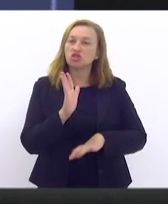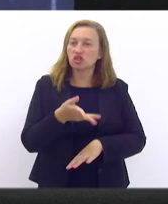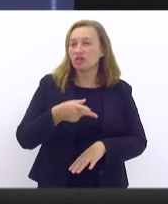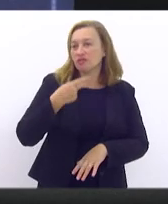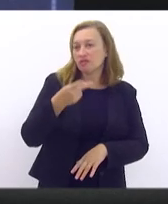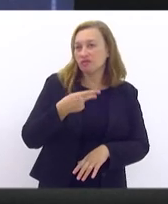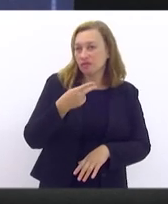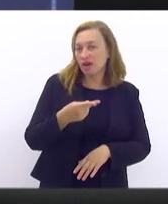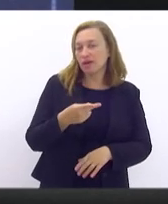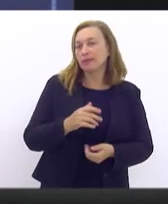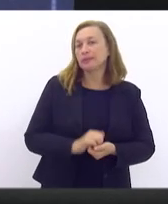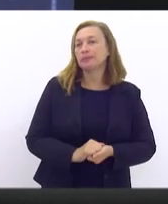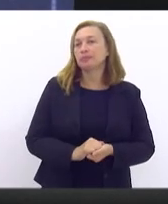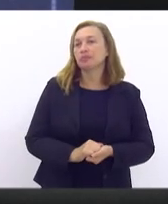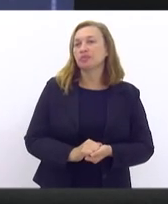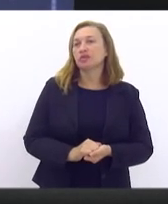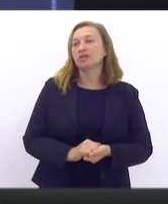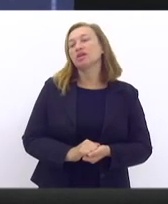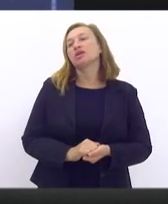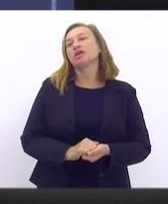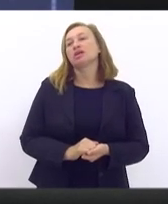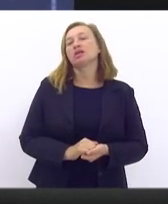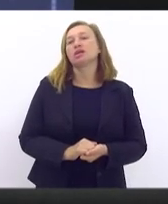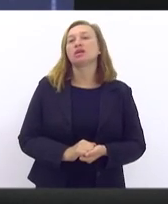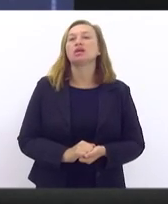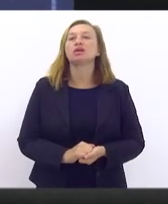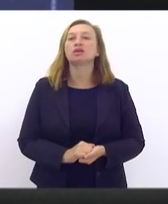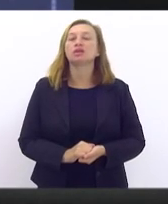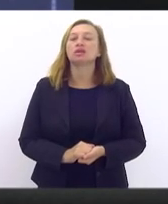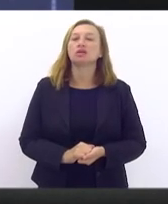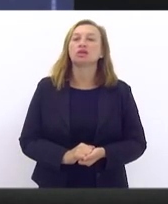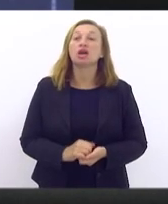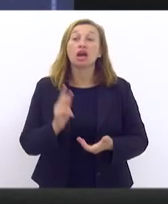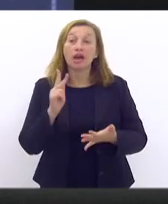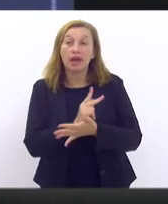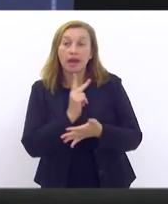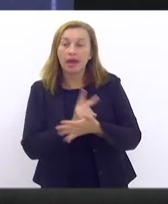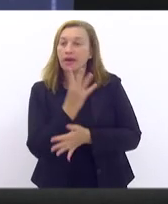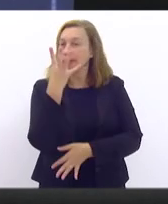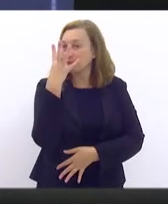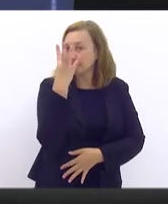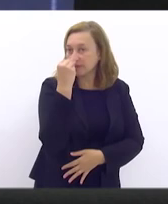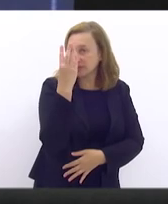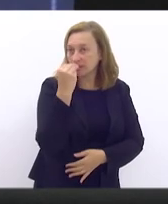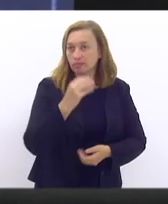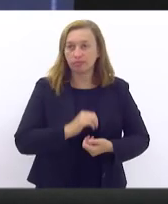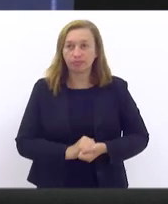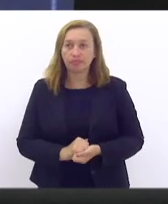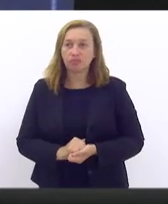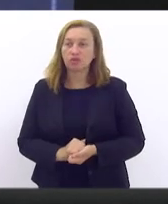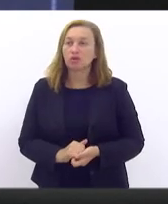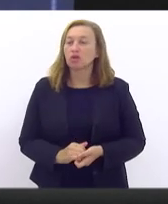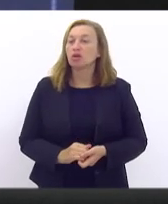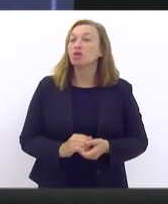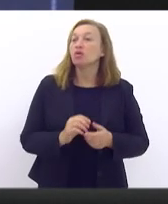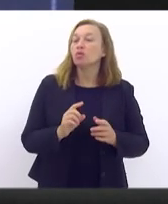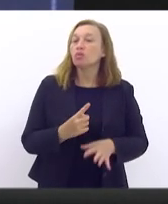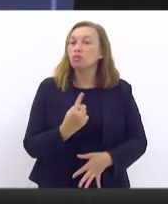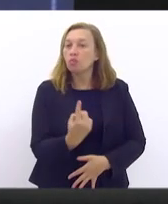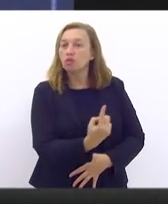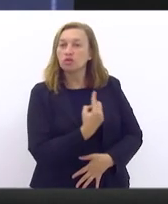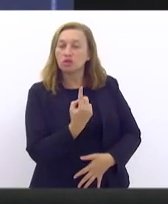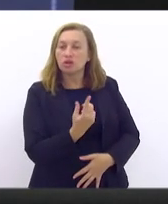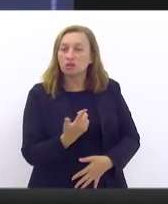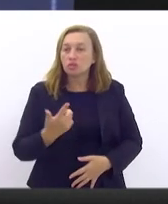uma forma assim jocosa, né? Porque ele fala assim: erros de reconhecimento facial, um caso isolado atrás